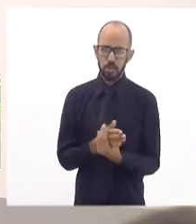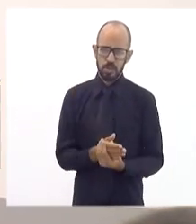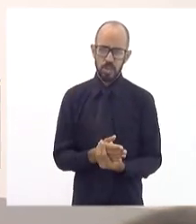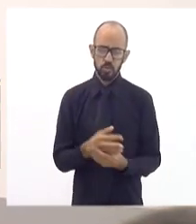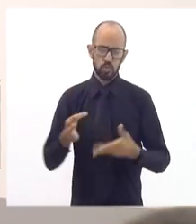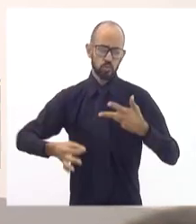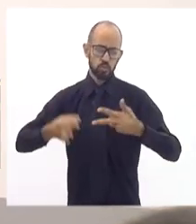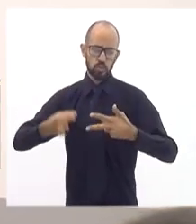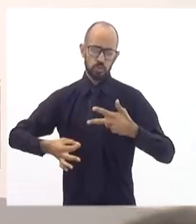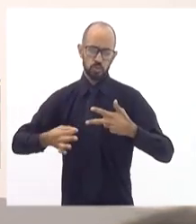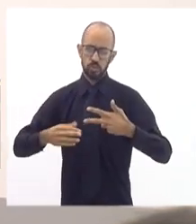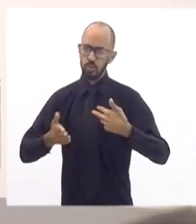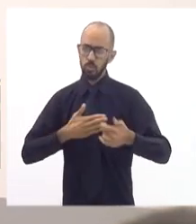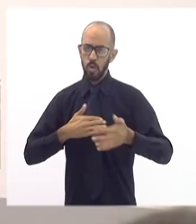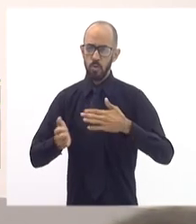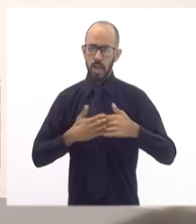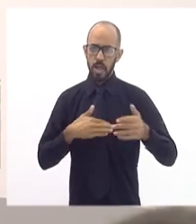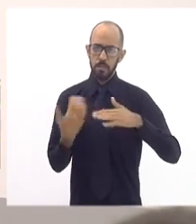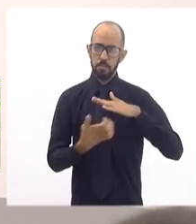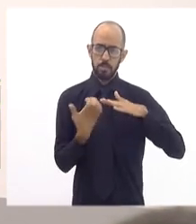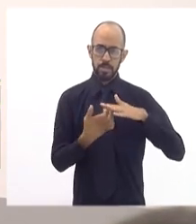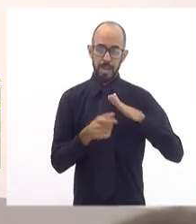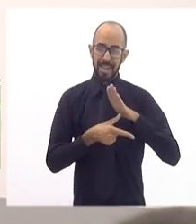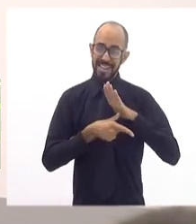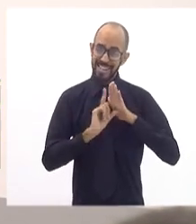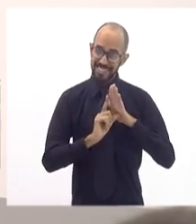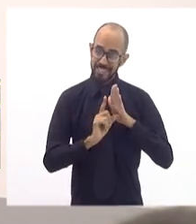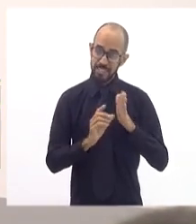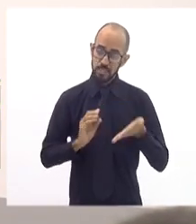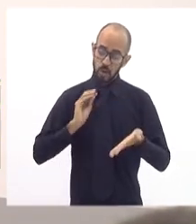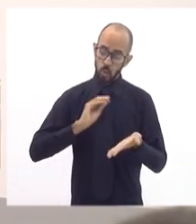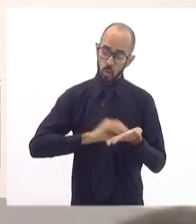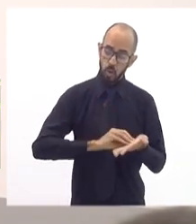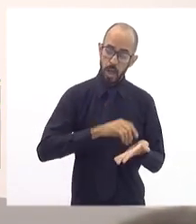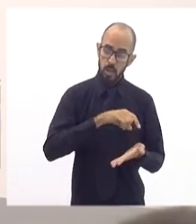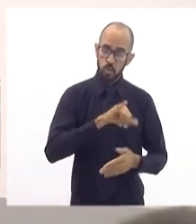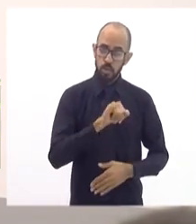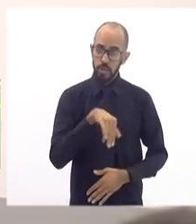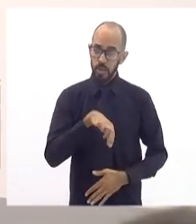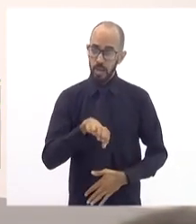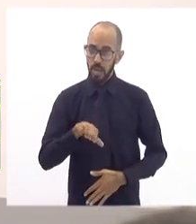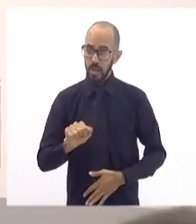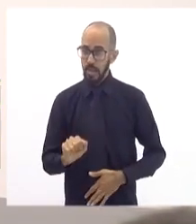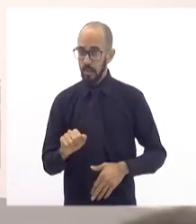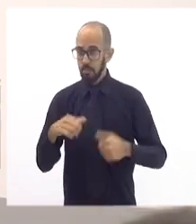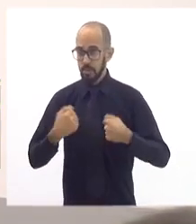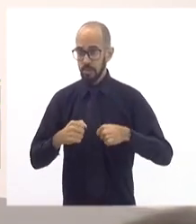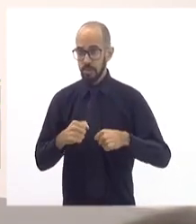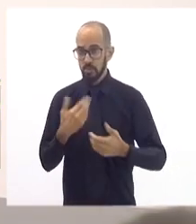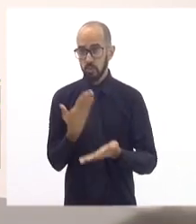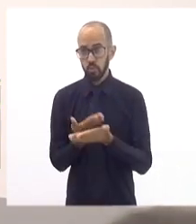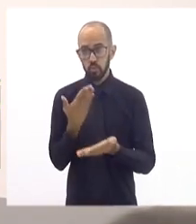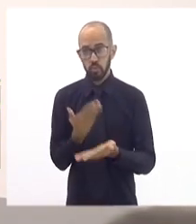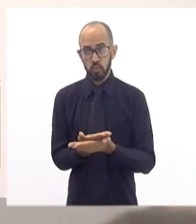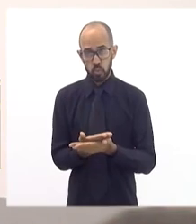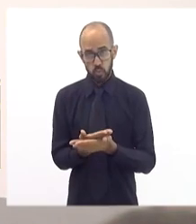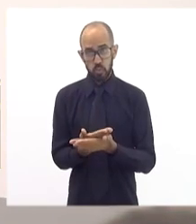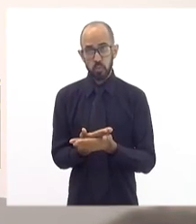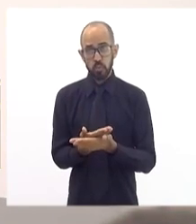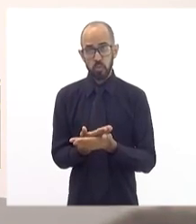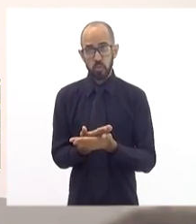judiciário de que qualquer empreendimento antes de ser implantado o ideia deveria fazer um estudo de